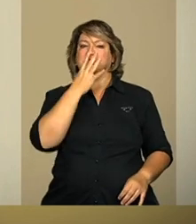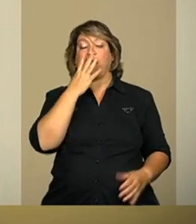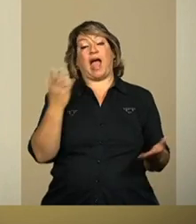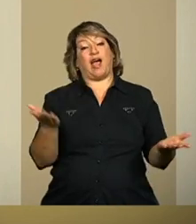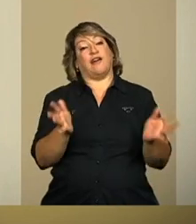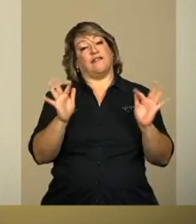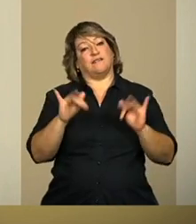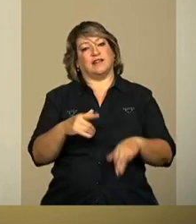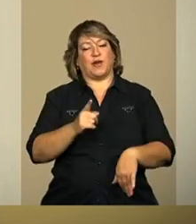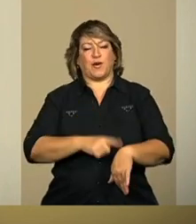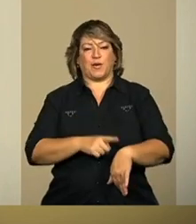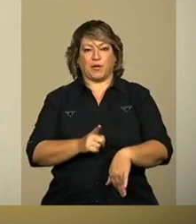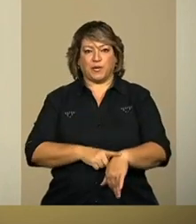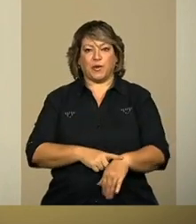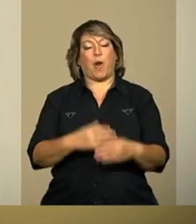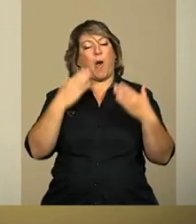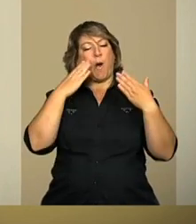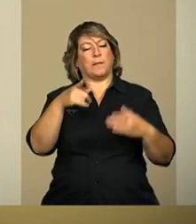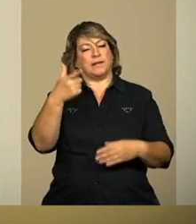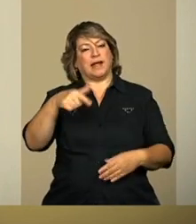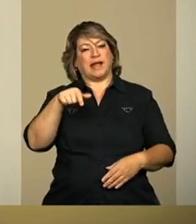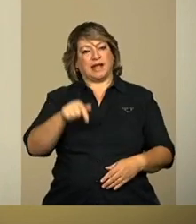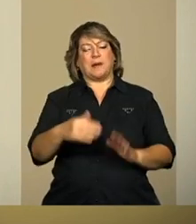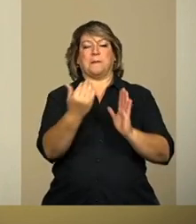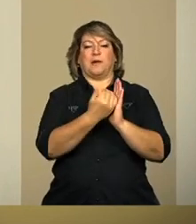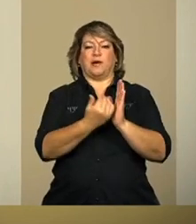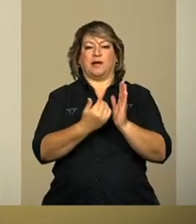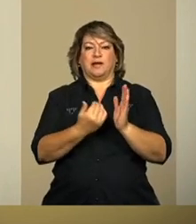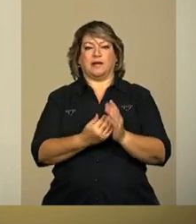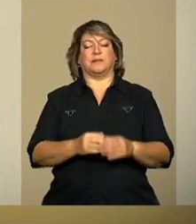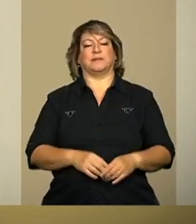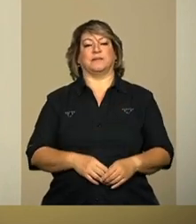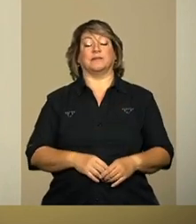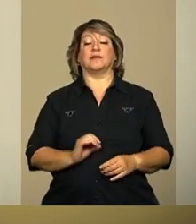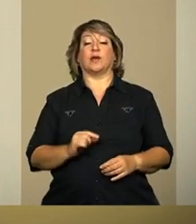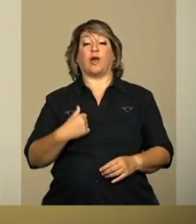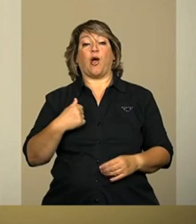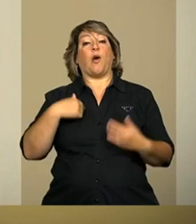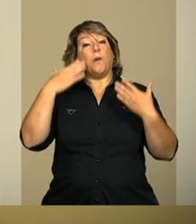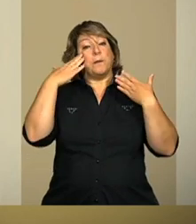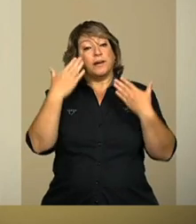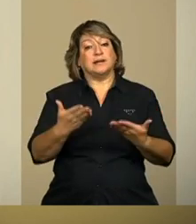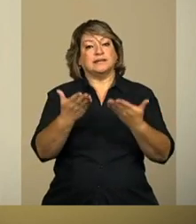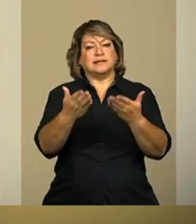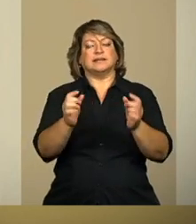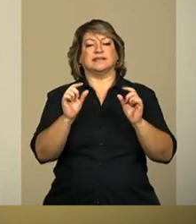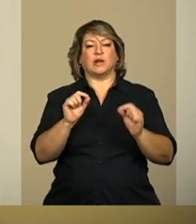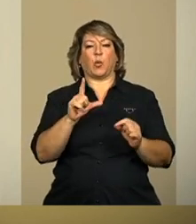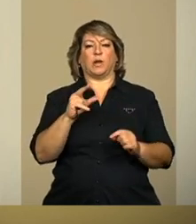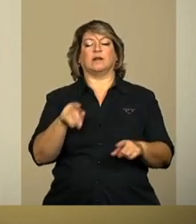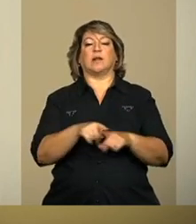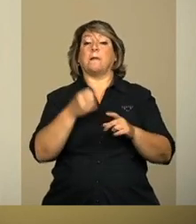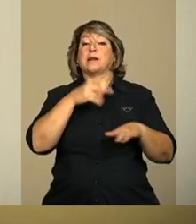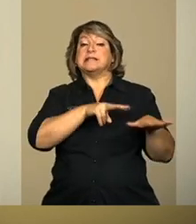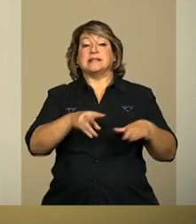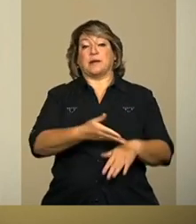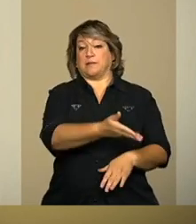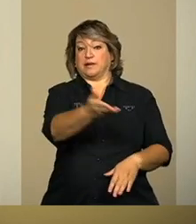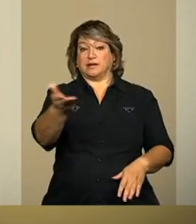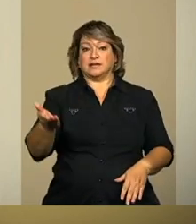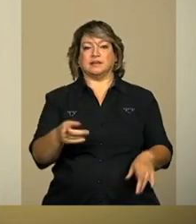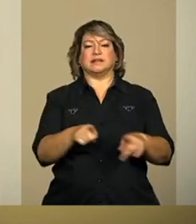infelizmente o nosso tempo chegou ao fim obrigado por mais esse café olha Luciano Obrigada uma boa semana para